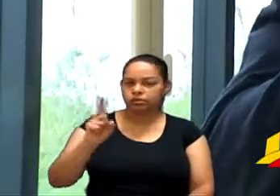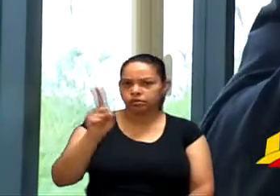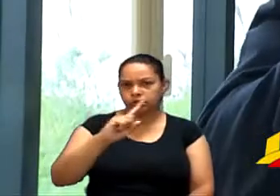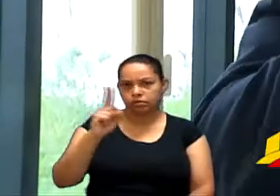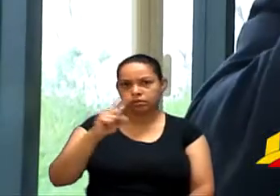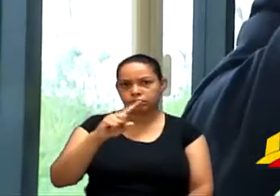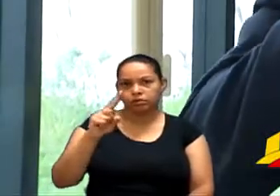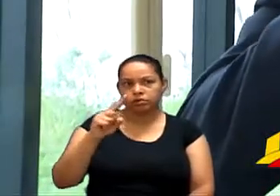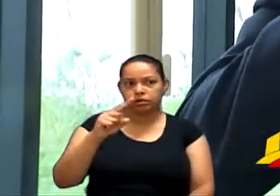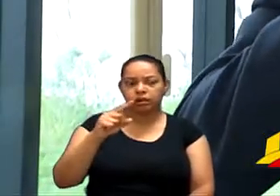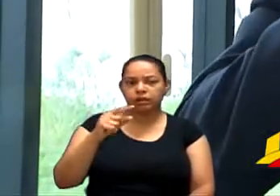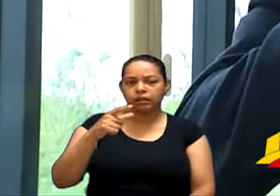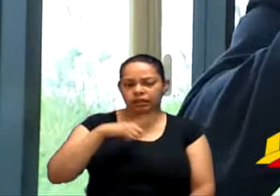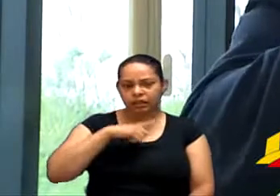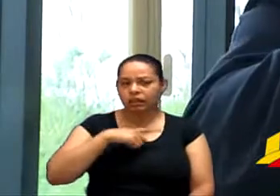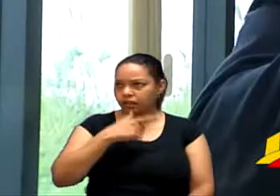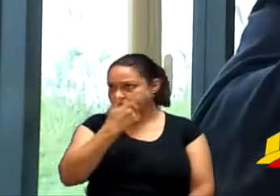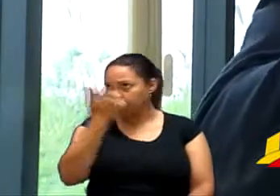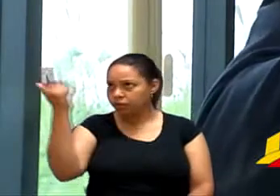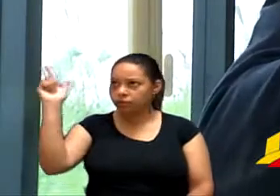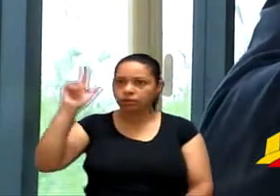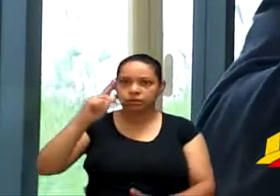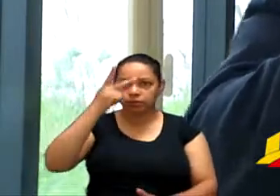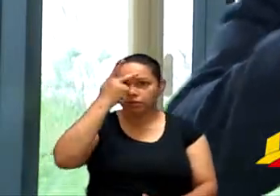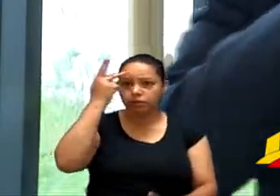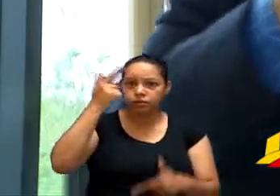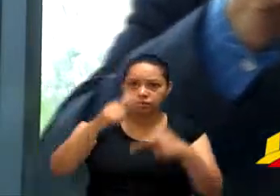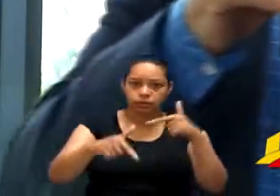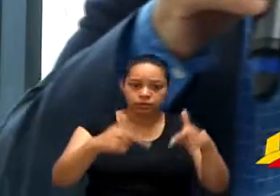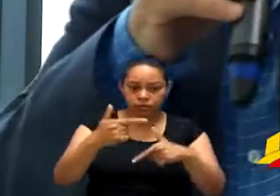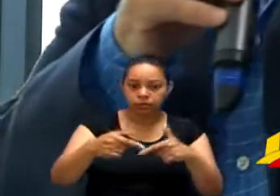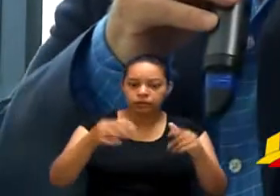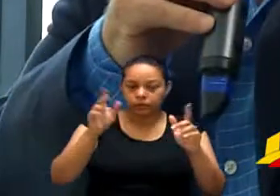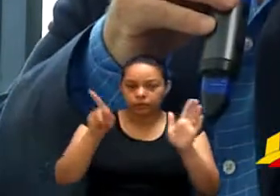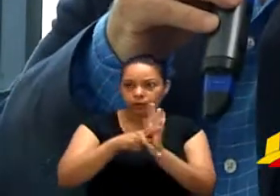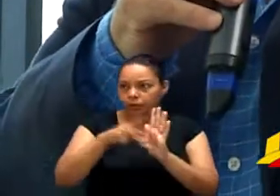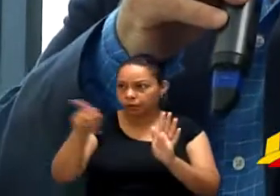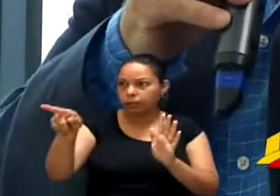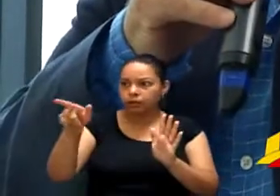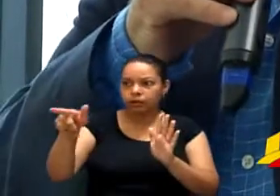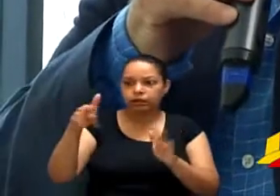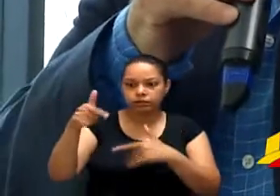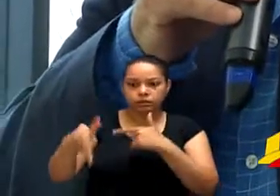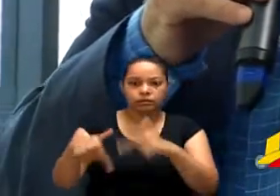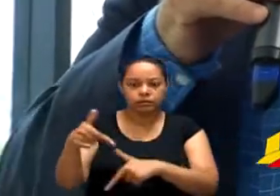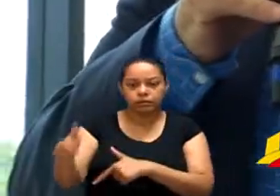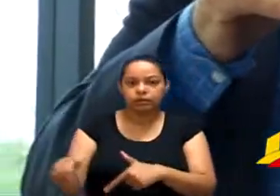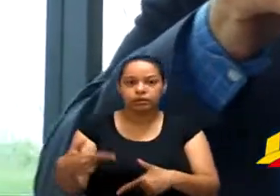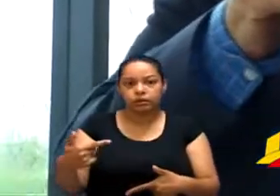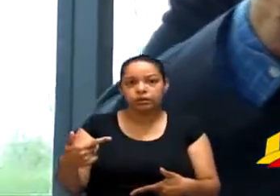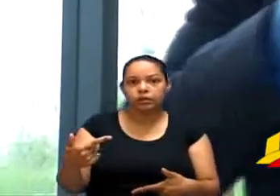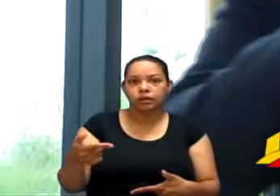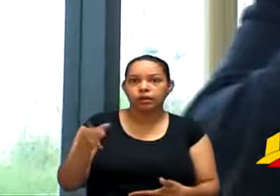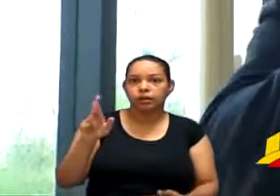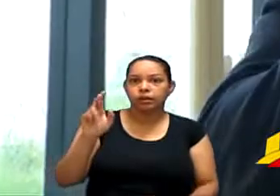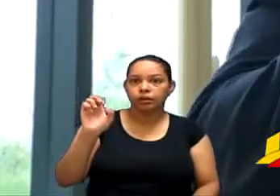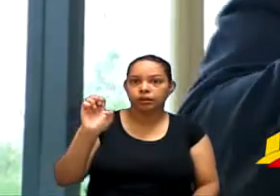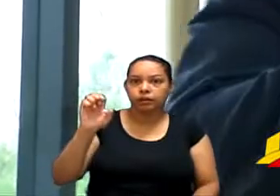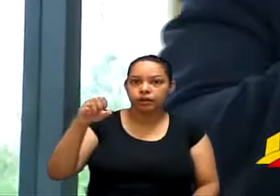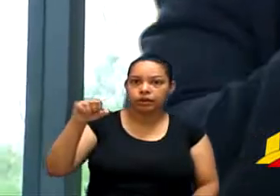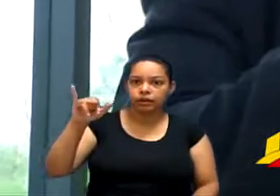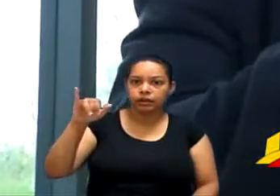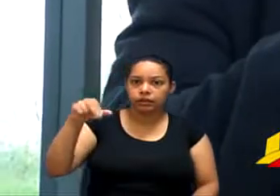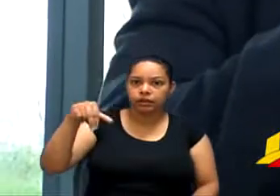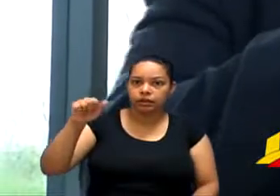uma estrutura da casa que tem que dar sustentação para nós é o Reinaldo aqui que tá nos gravando na filmagem que